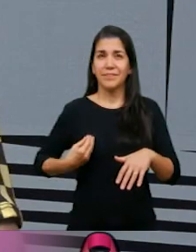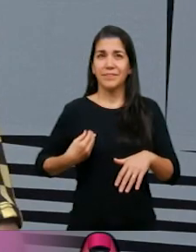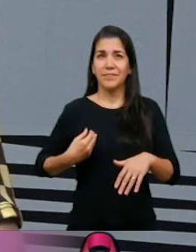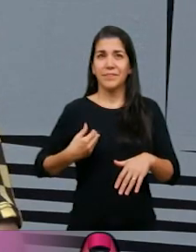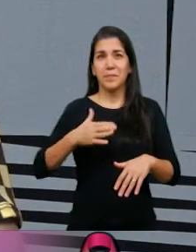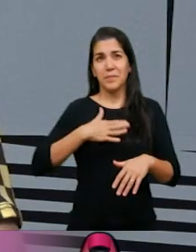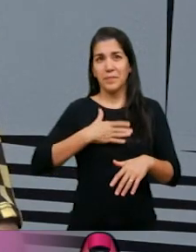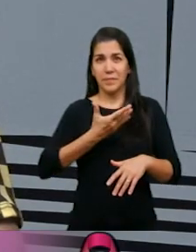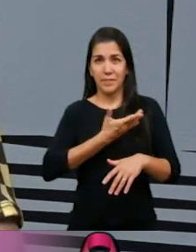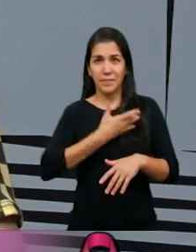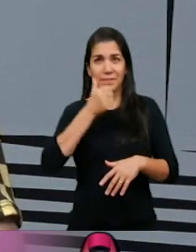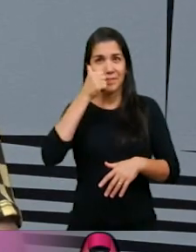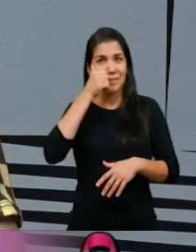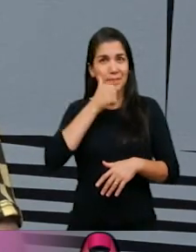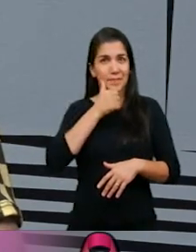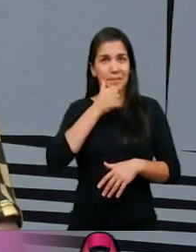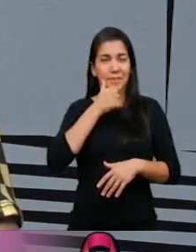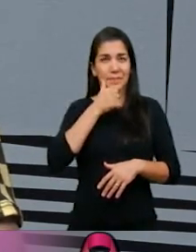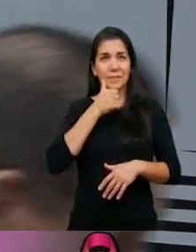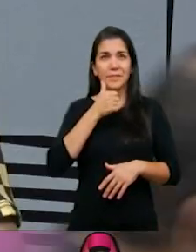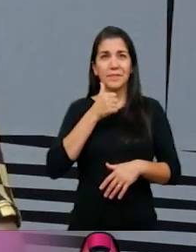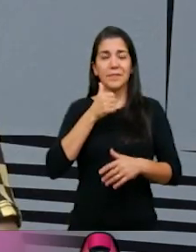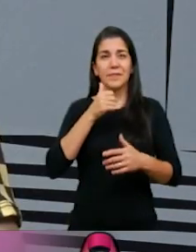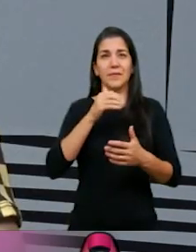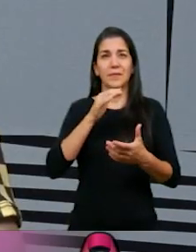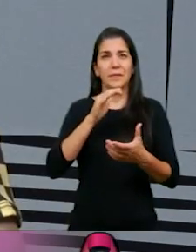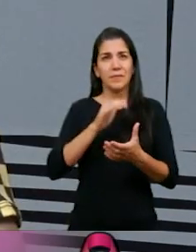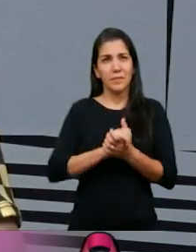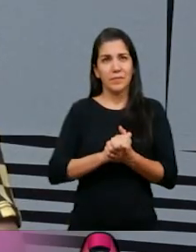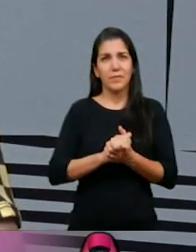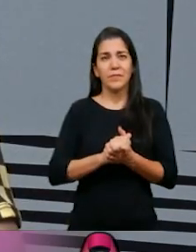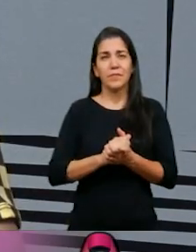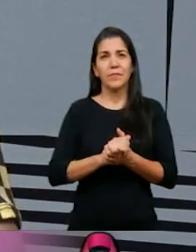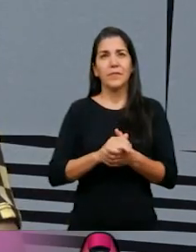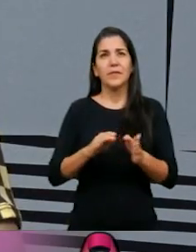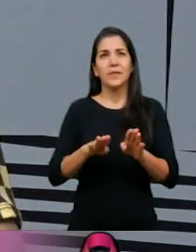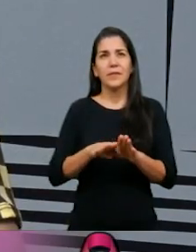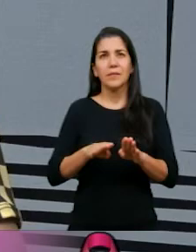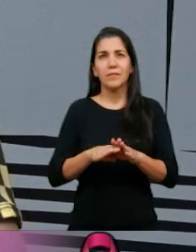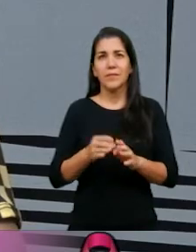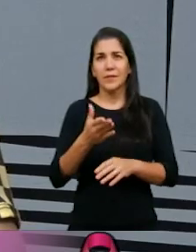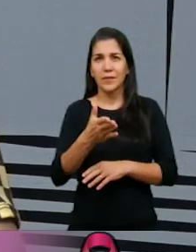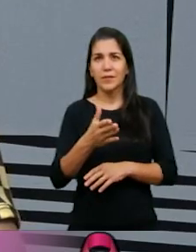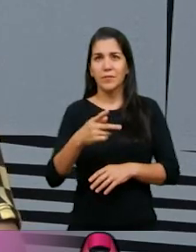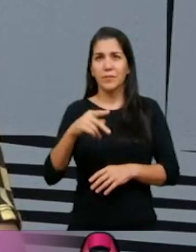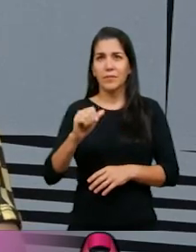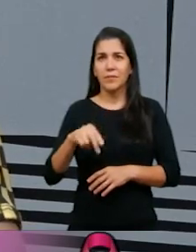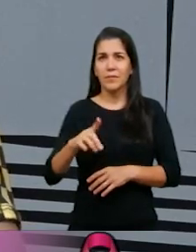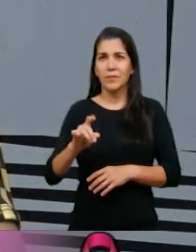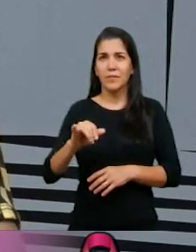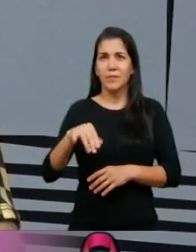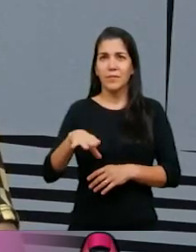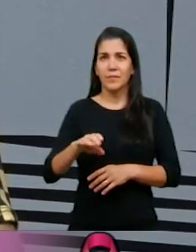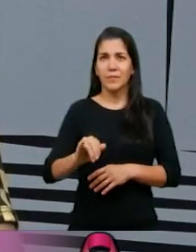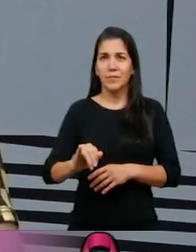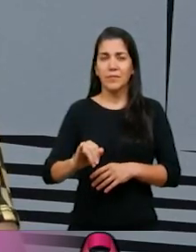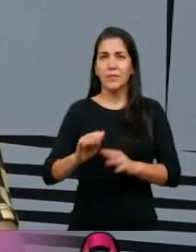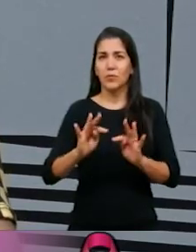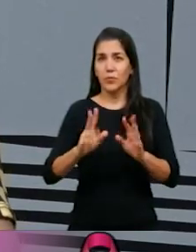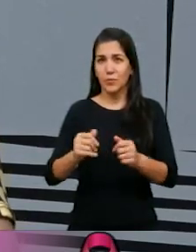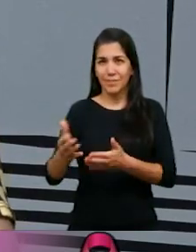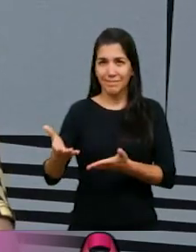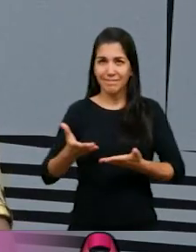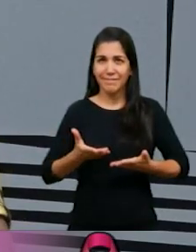esposo, seja bem-vinda. E também, como o doutor Alceu acabou de falar, o Pandini e seu filho. Sejam todos